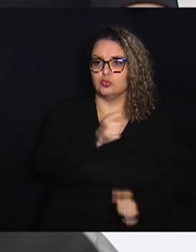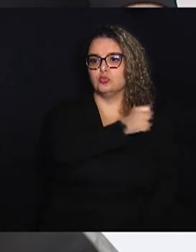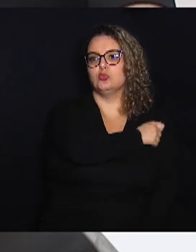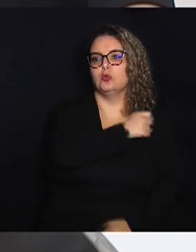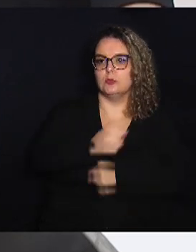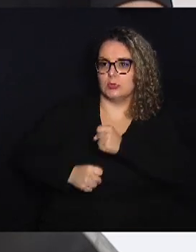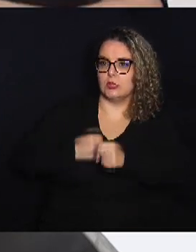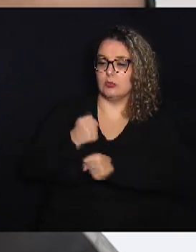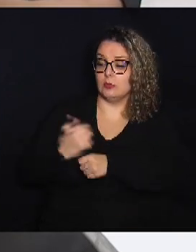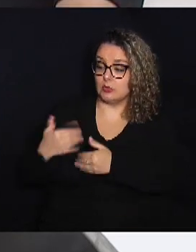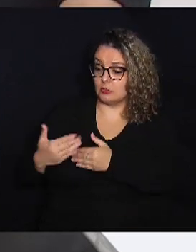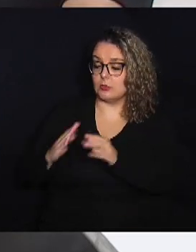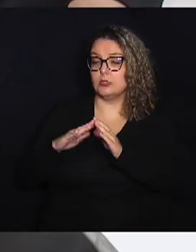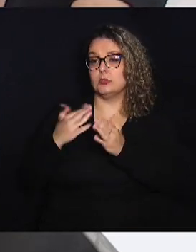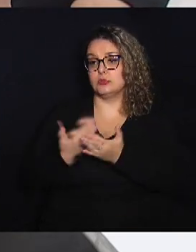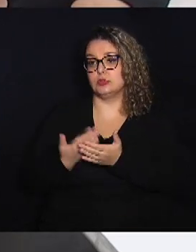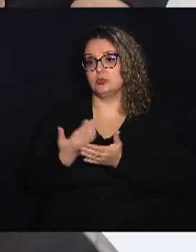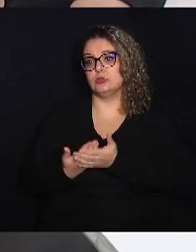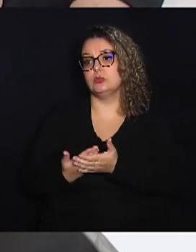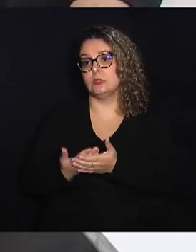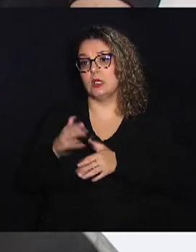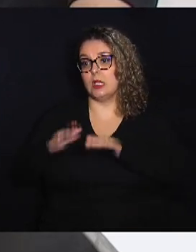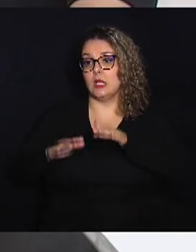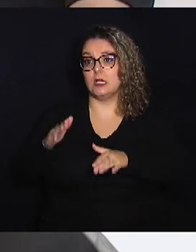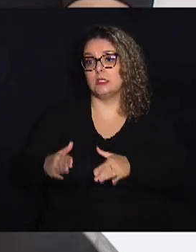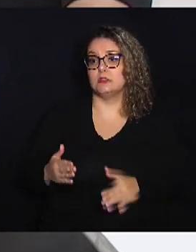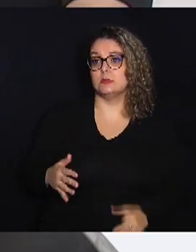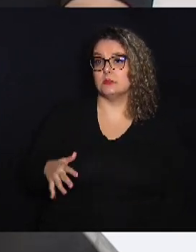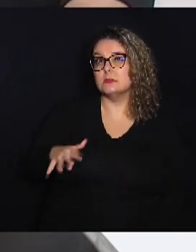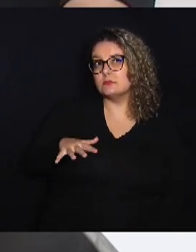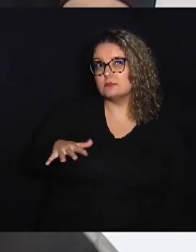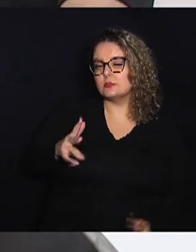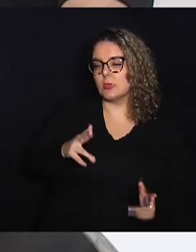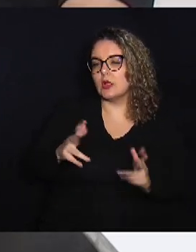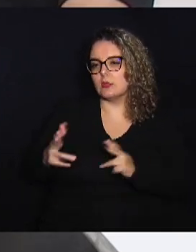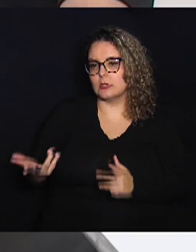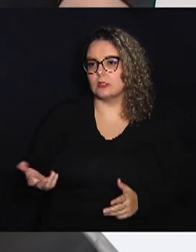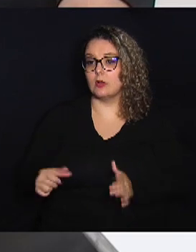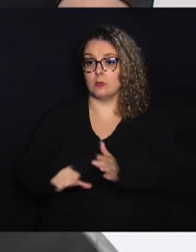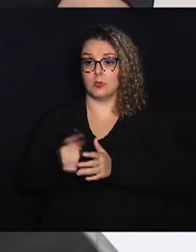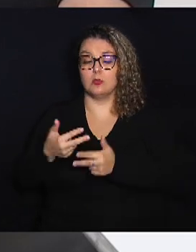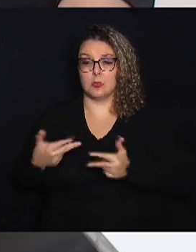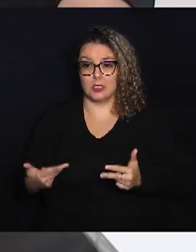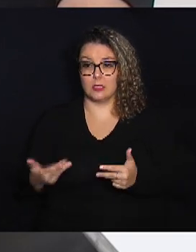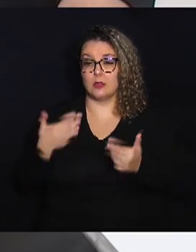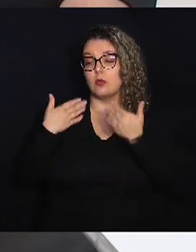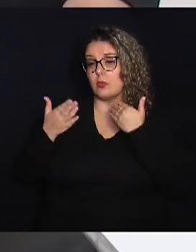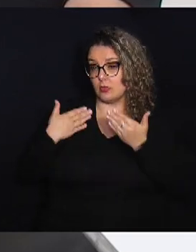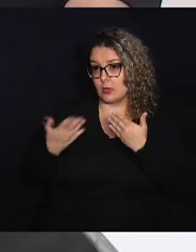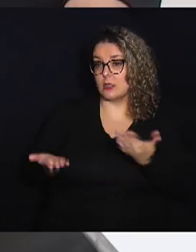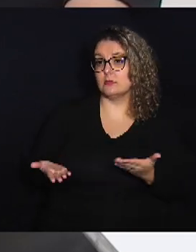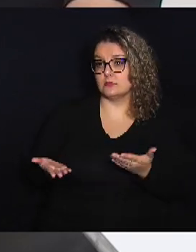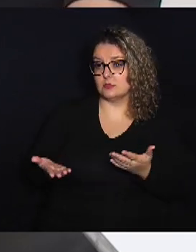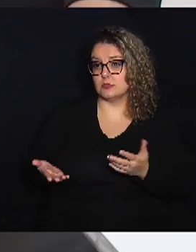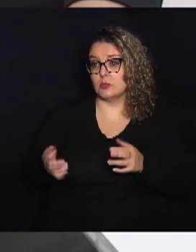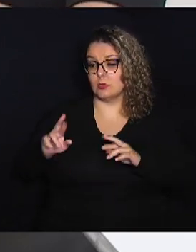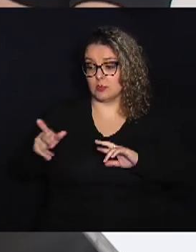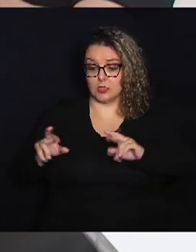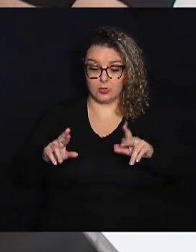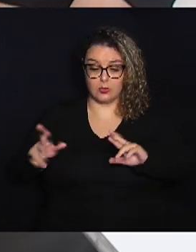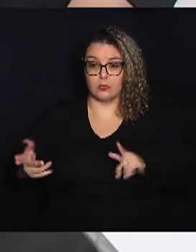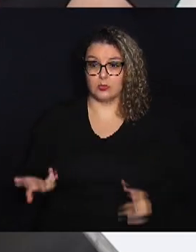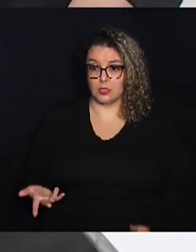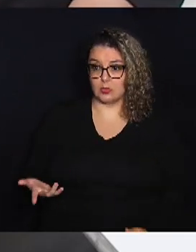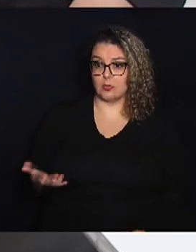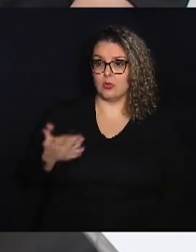dos anos de escola, por vezes numa mesma área. Então, o primeiro ponto que a gente pode conversar é sobre essa diferenciação. Meu